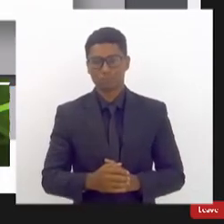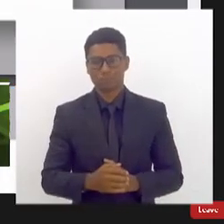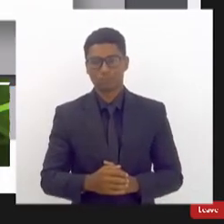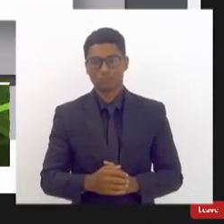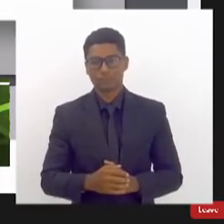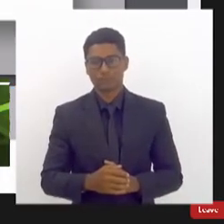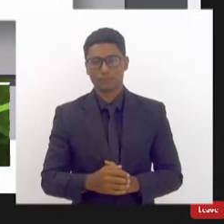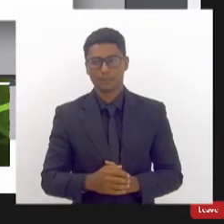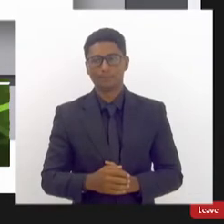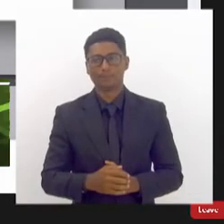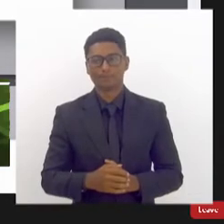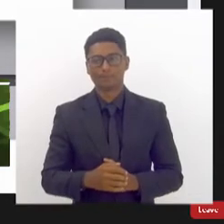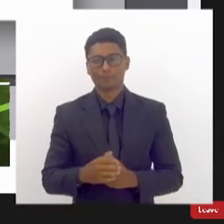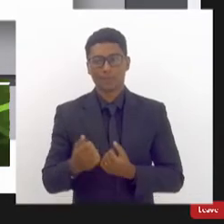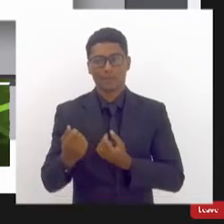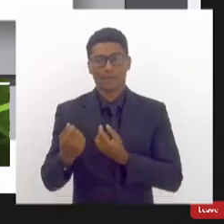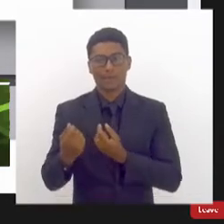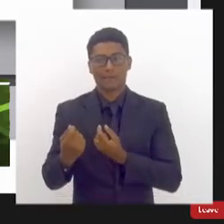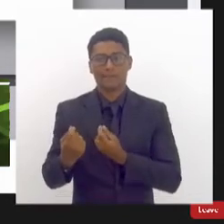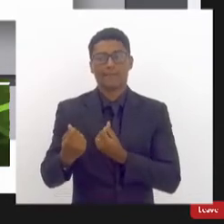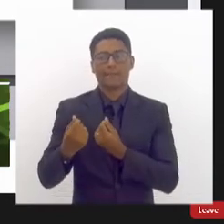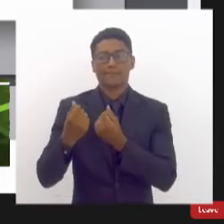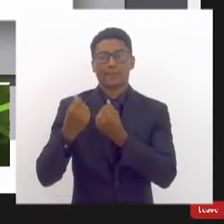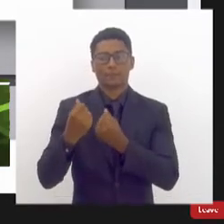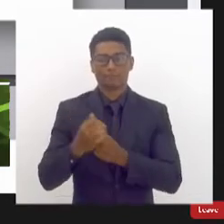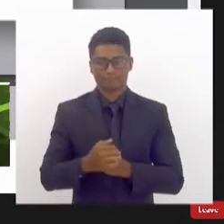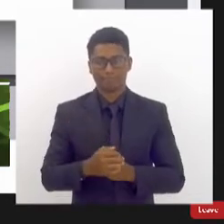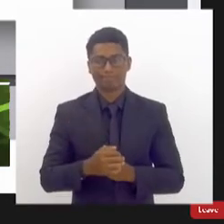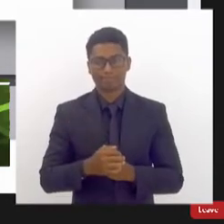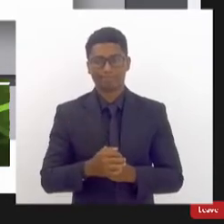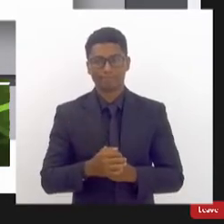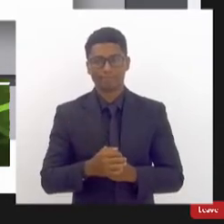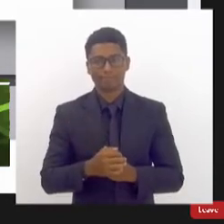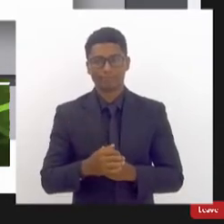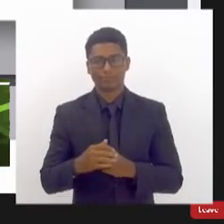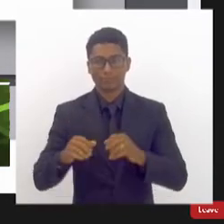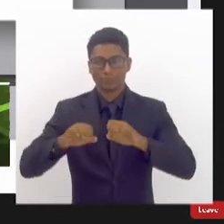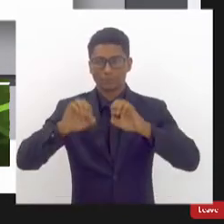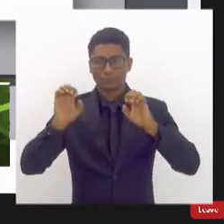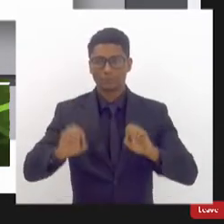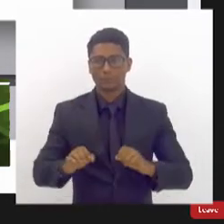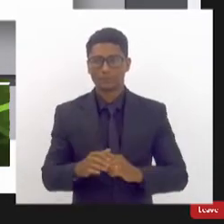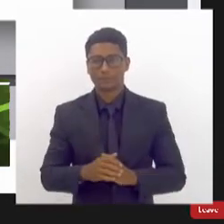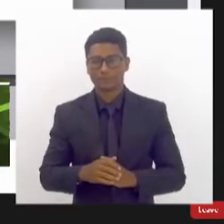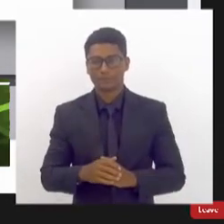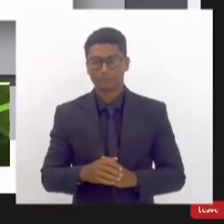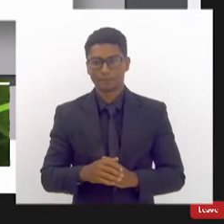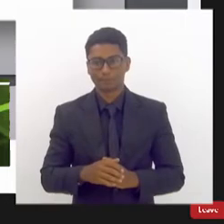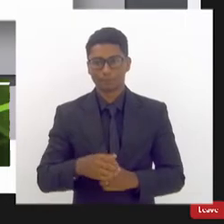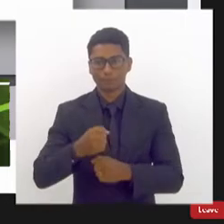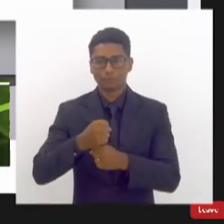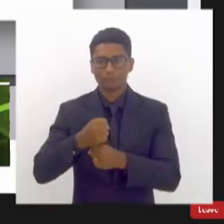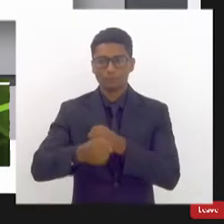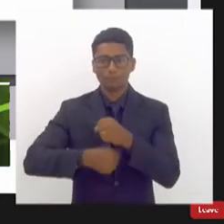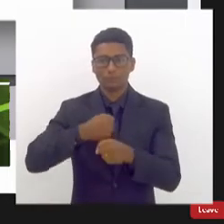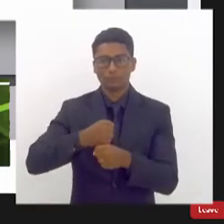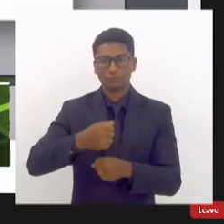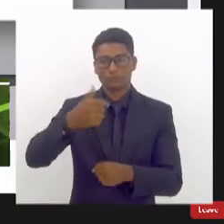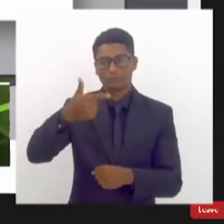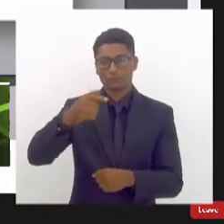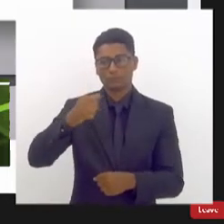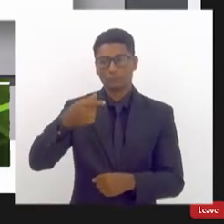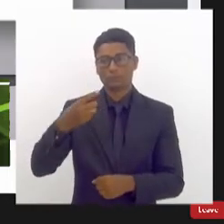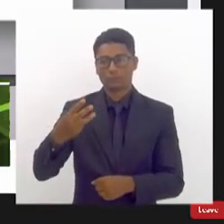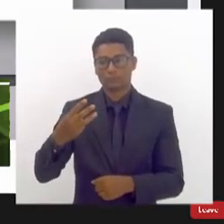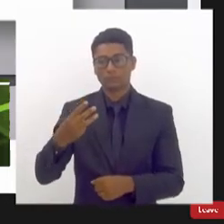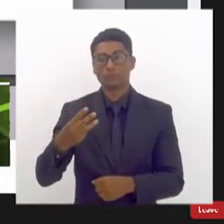O financeiro estrutural, né? A revisão normativa em 2023, que é uma